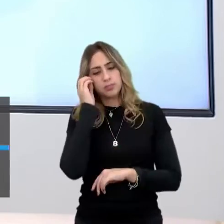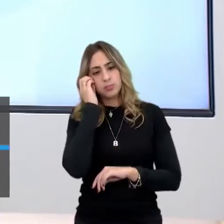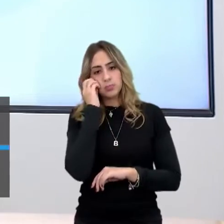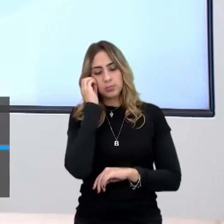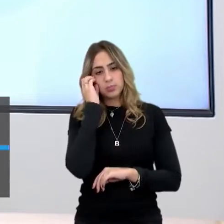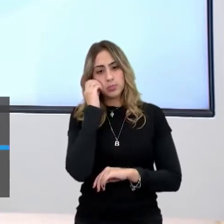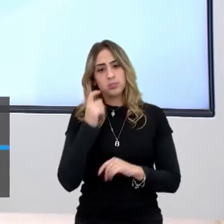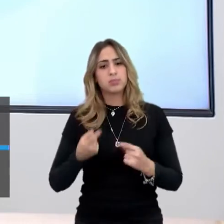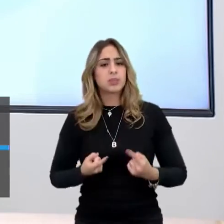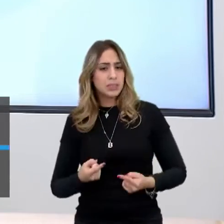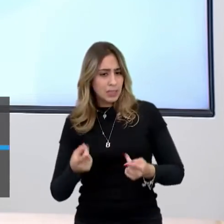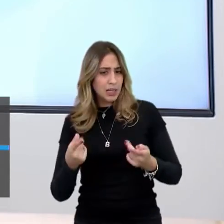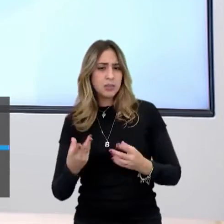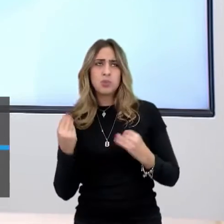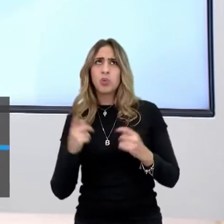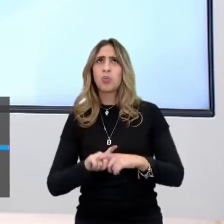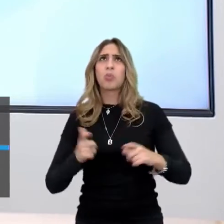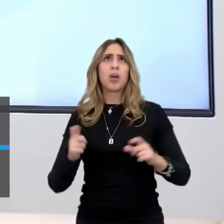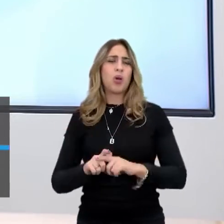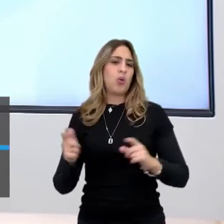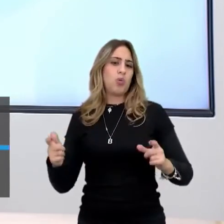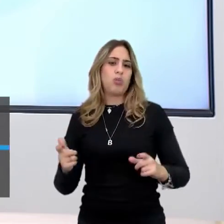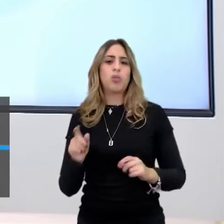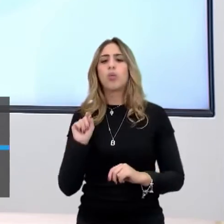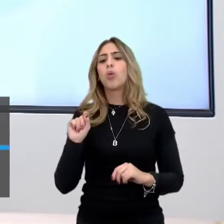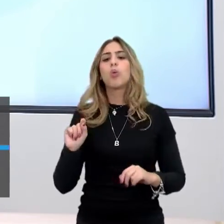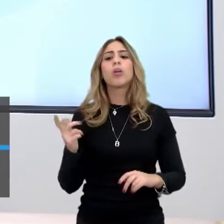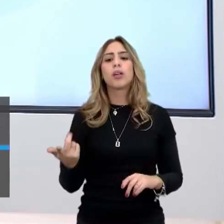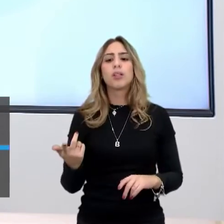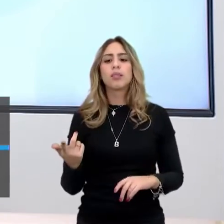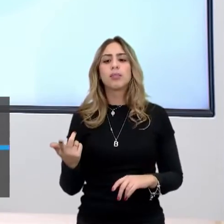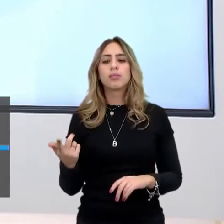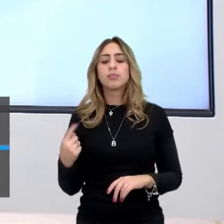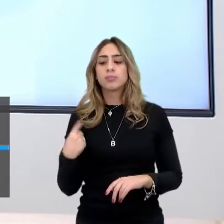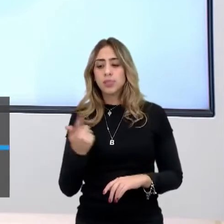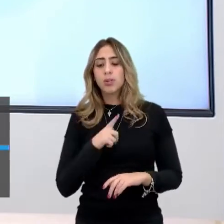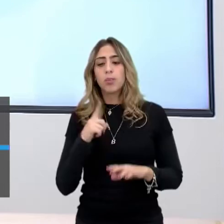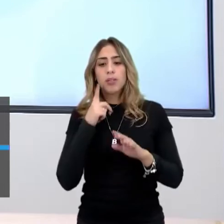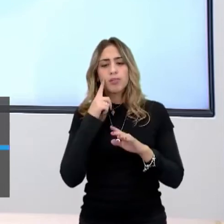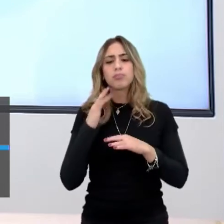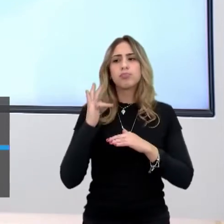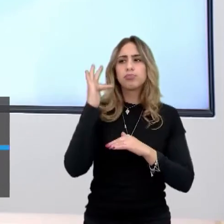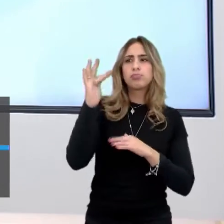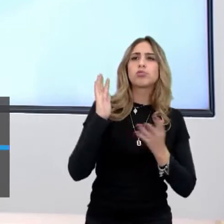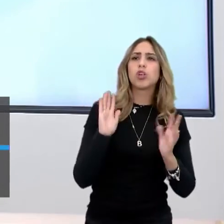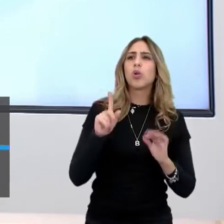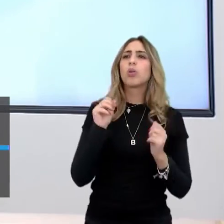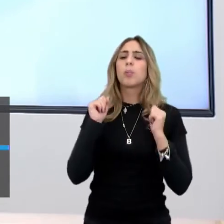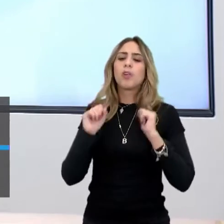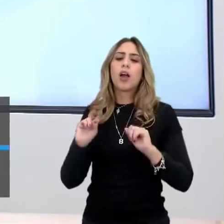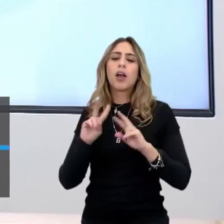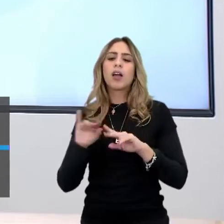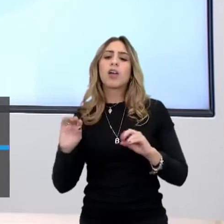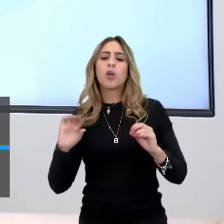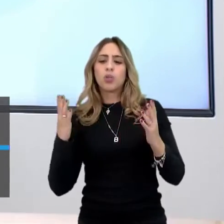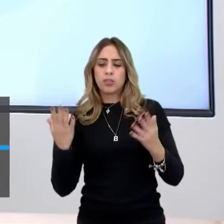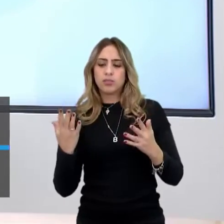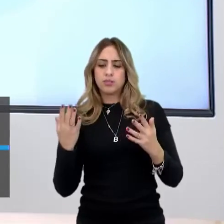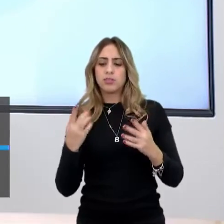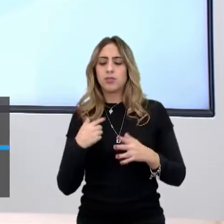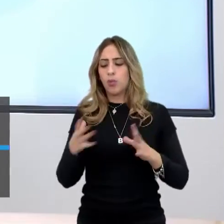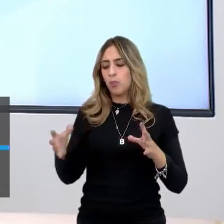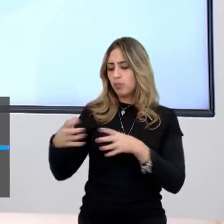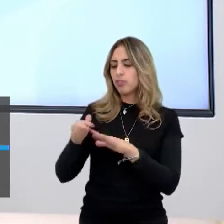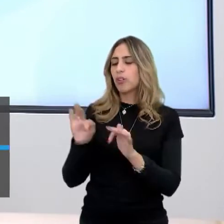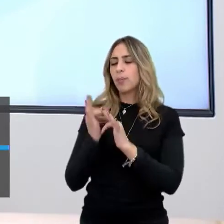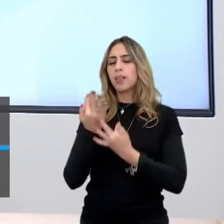são muito maiores. Então, o quê? Tá? O cara já tem que ter uma previsão orçamentária do que vai acontecer. Eu vou reunir minha família lá em